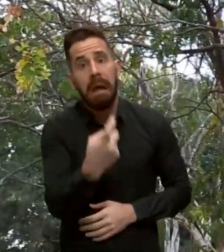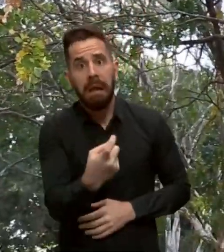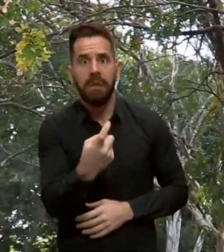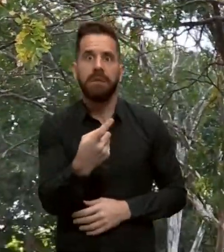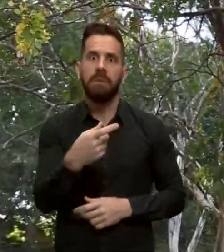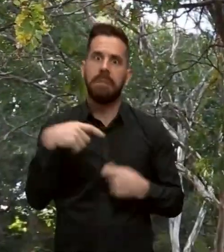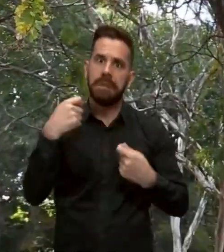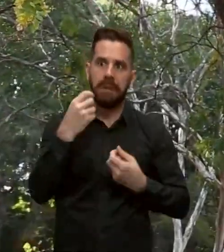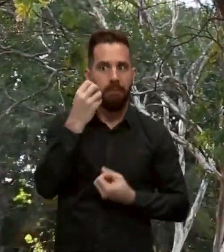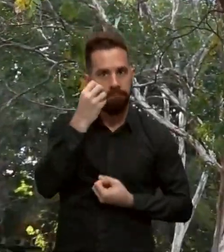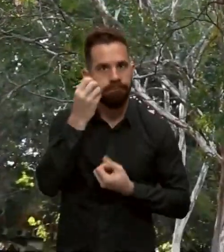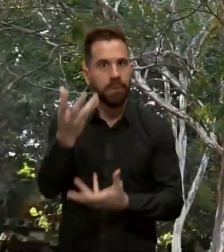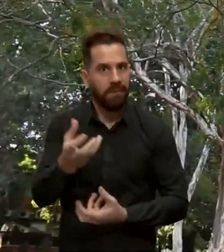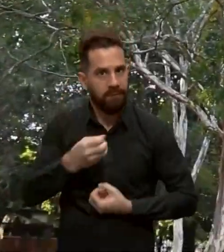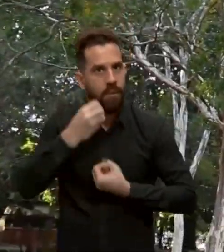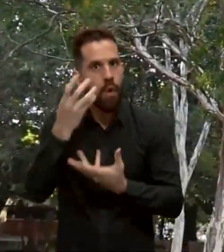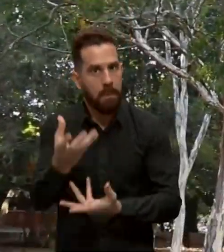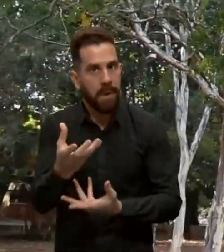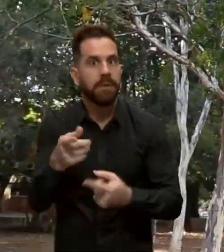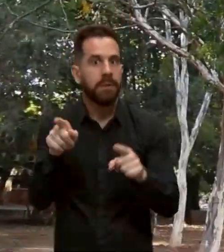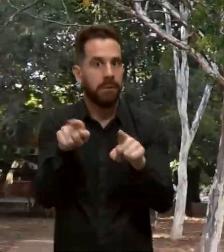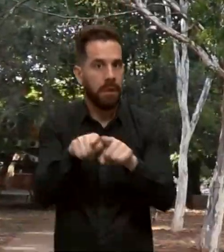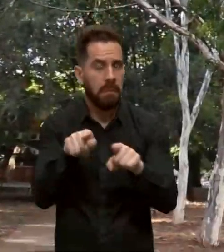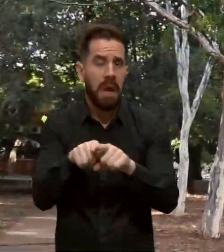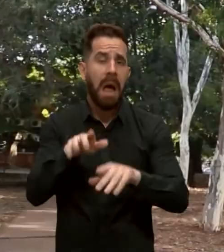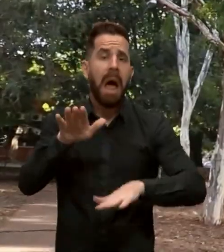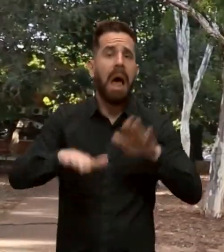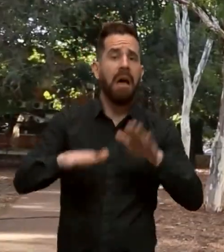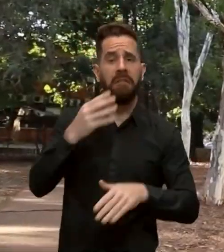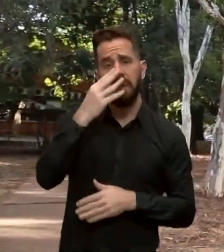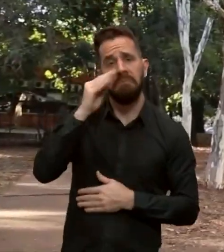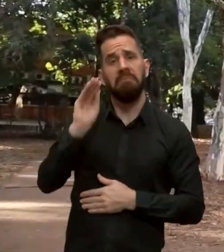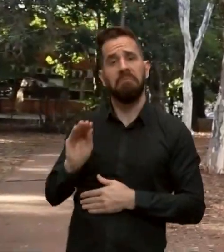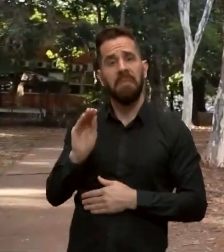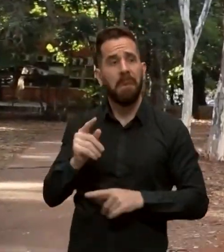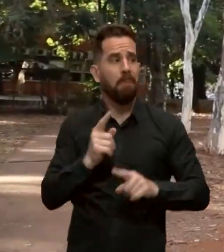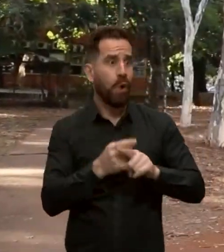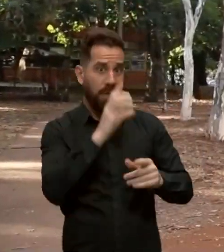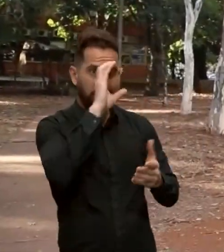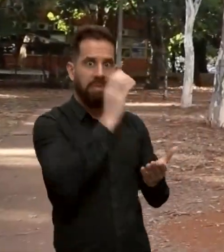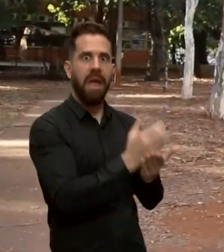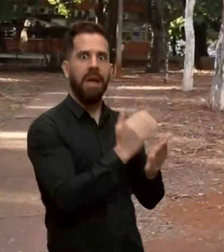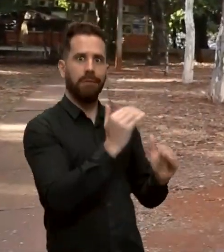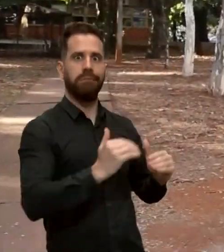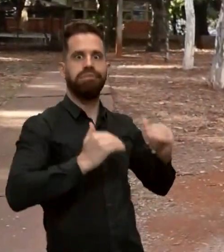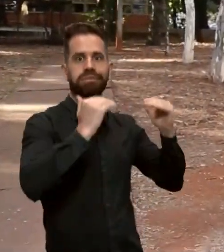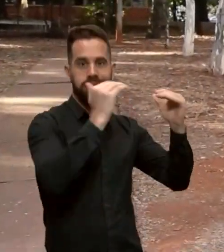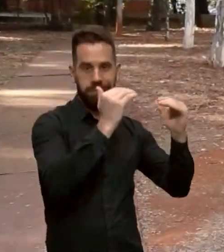informações desse tipo, mas que normalmente é negligenciado nas teses de doutorado da universidade.